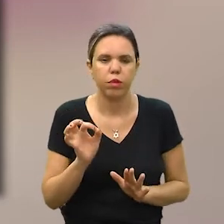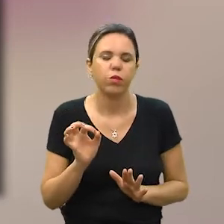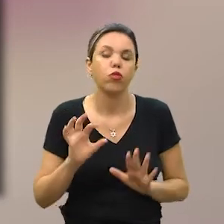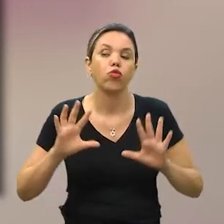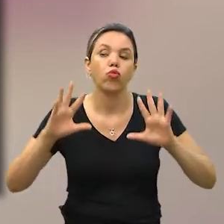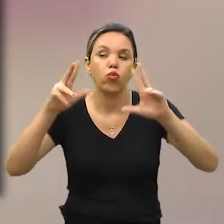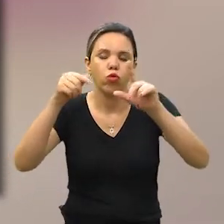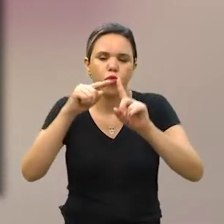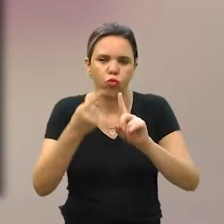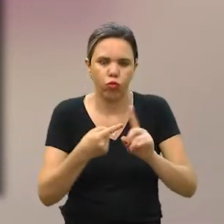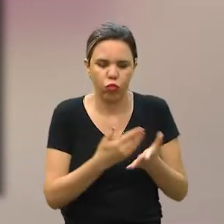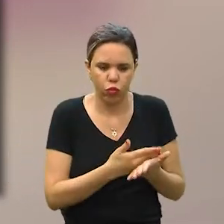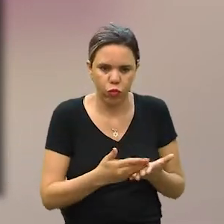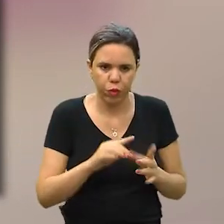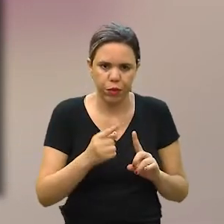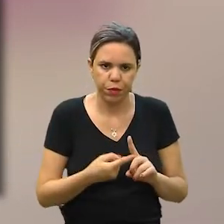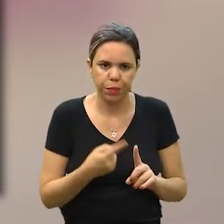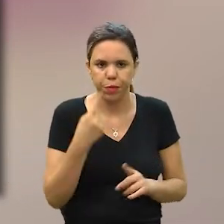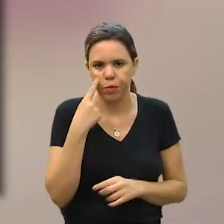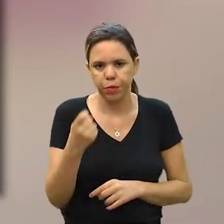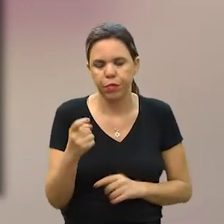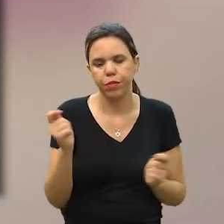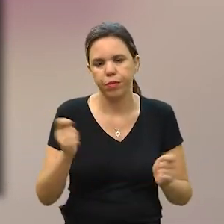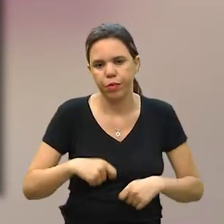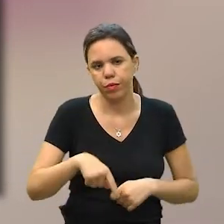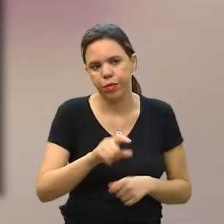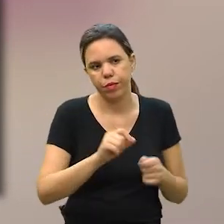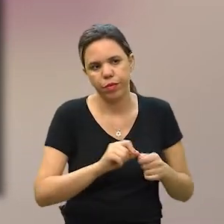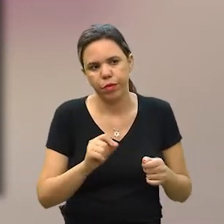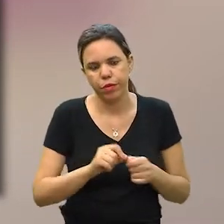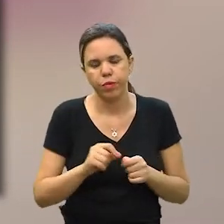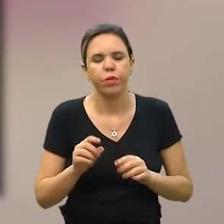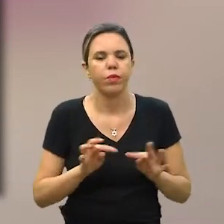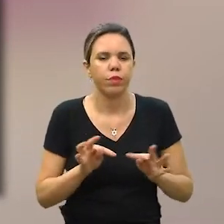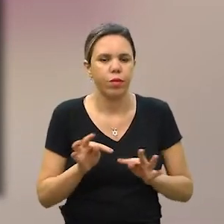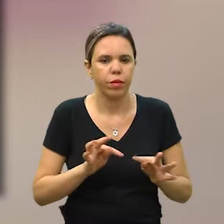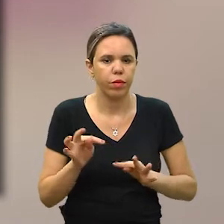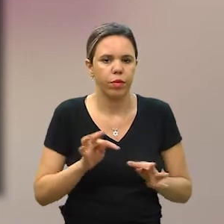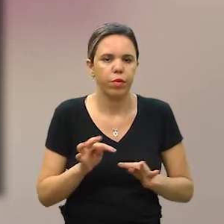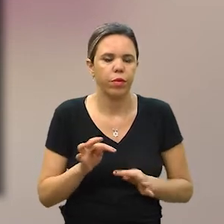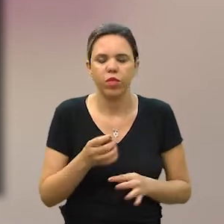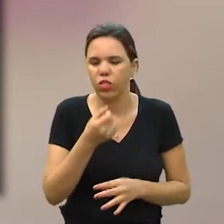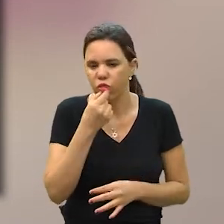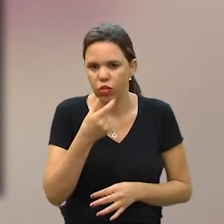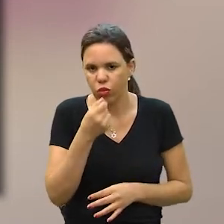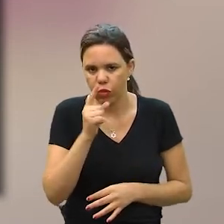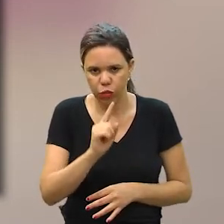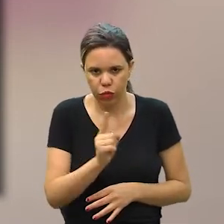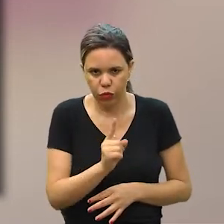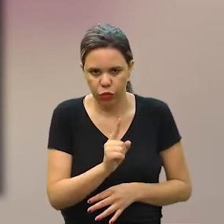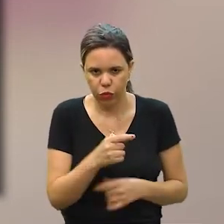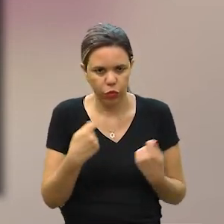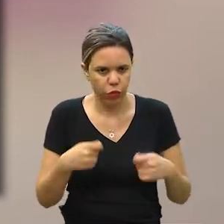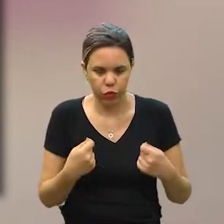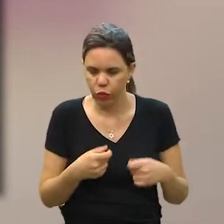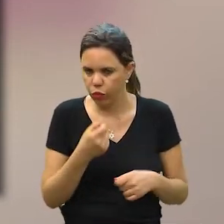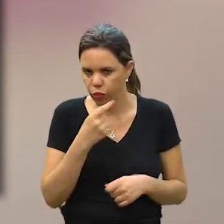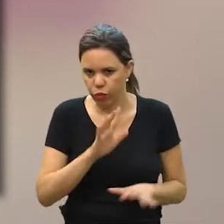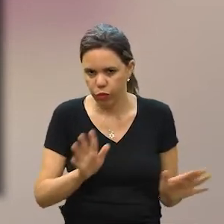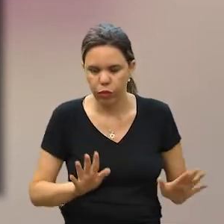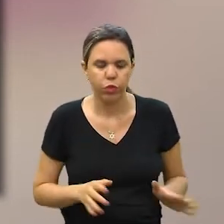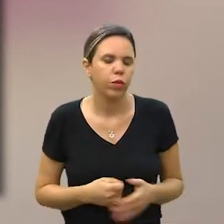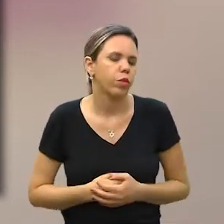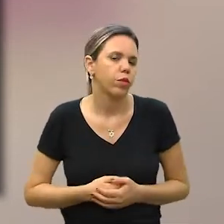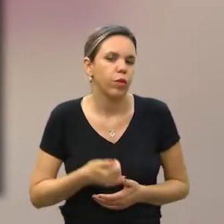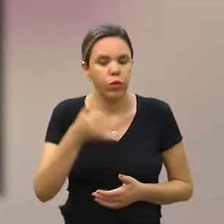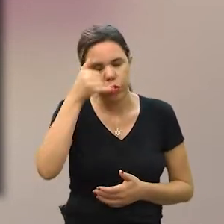a partir do começo da gravidez, é interessante que você faça uma prevenção não farmacológica, ou seja, não precisa usar o